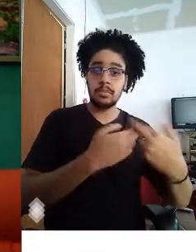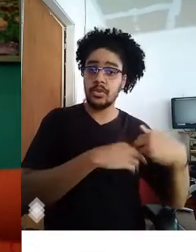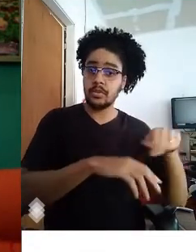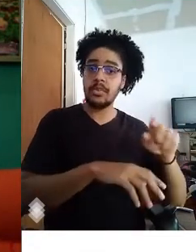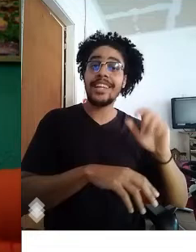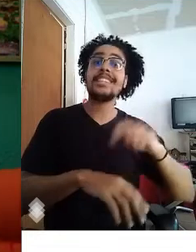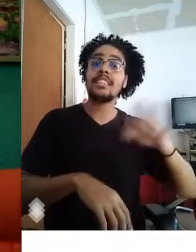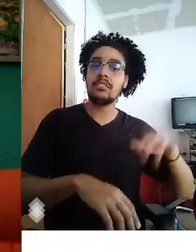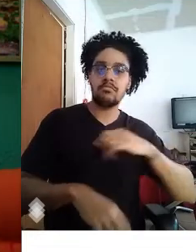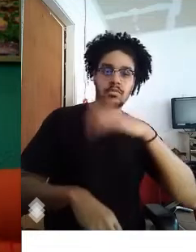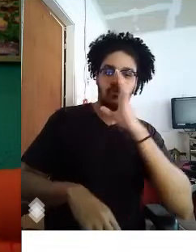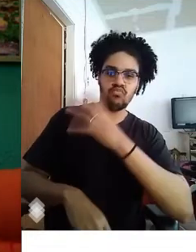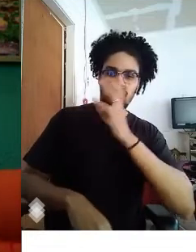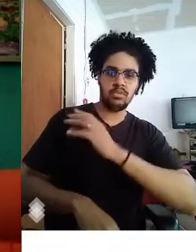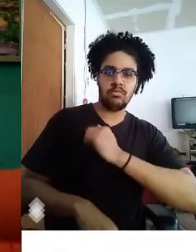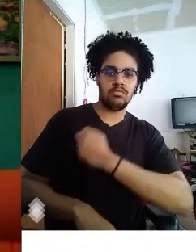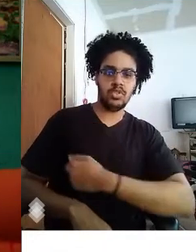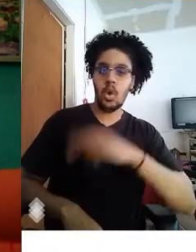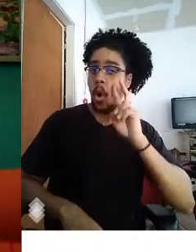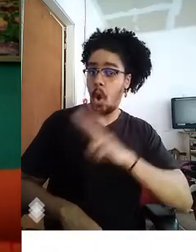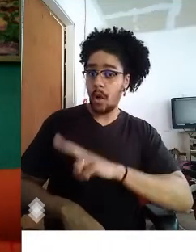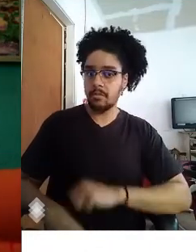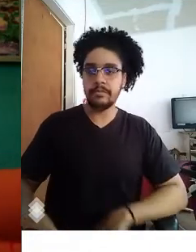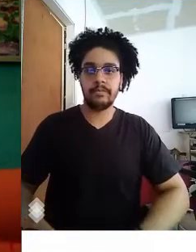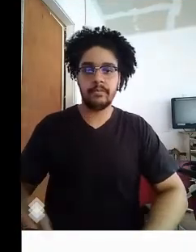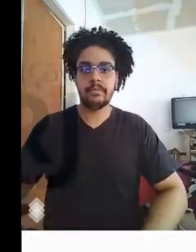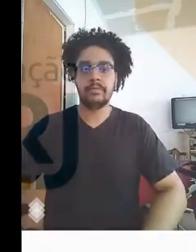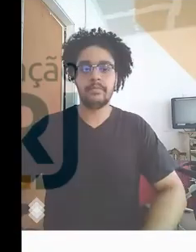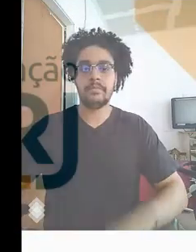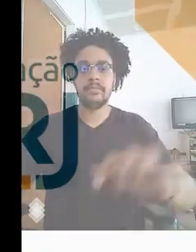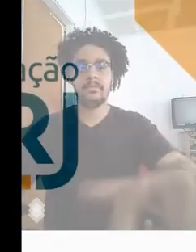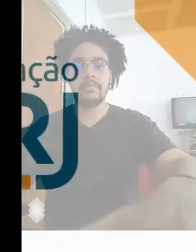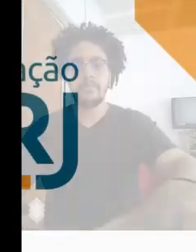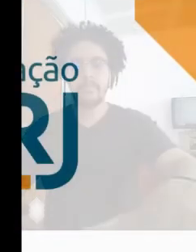responsabilizar a China como a grande causadora da pandemia global.